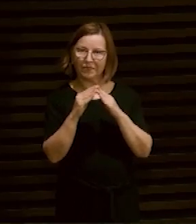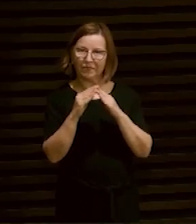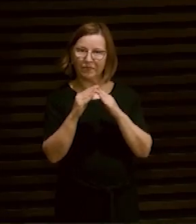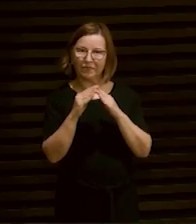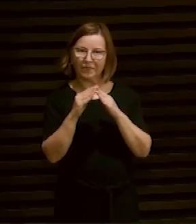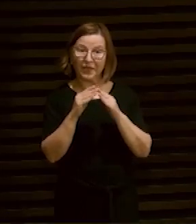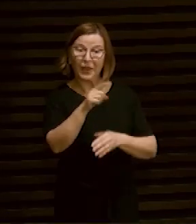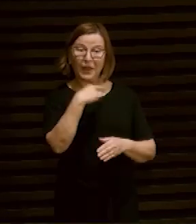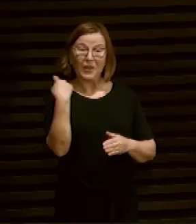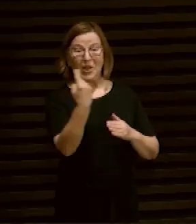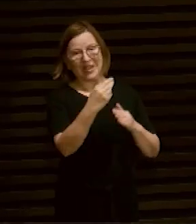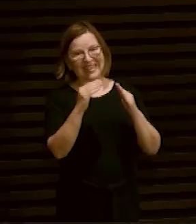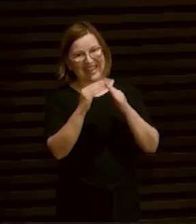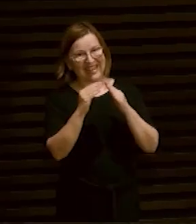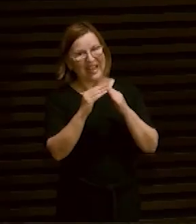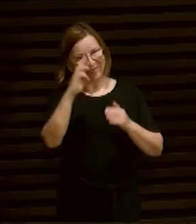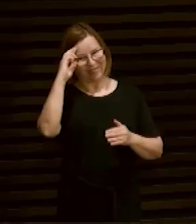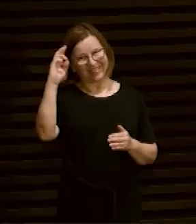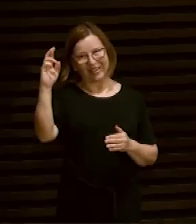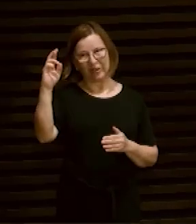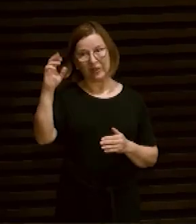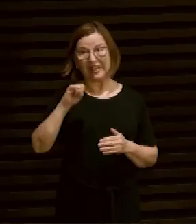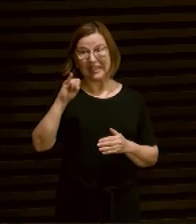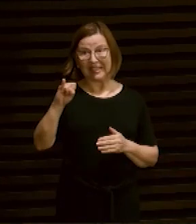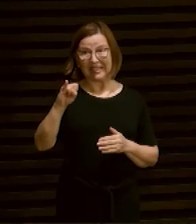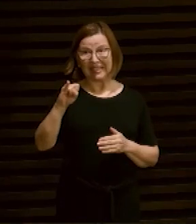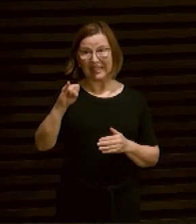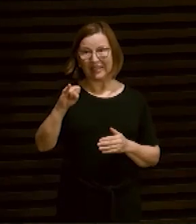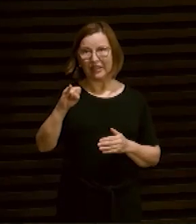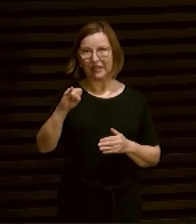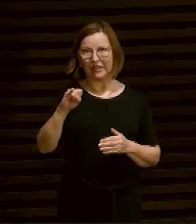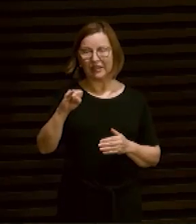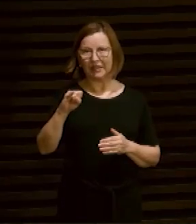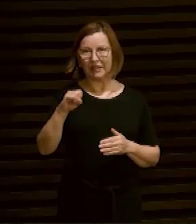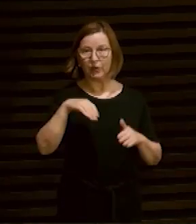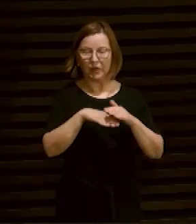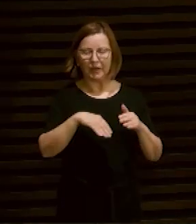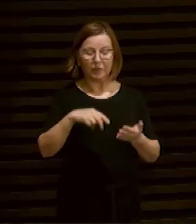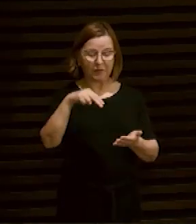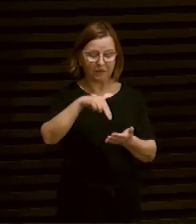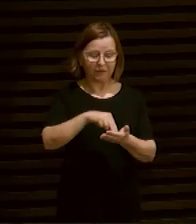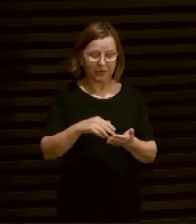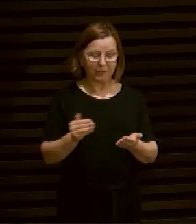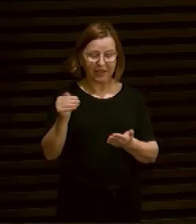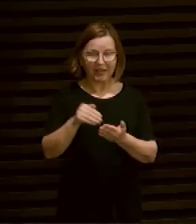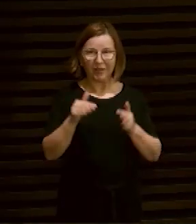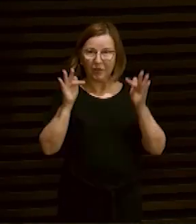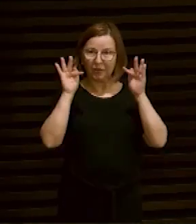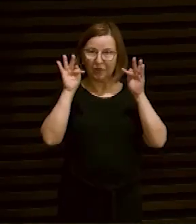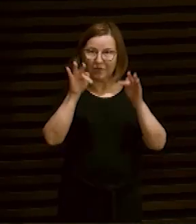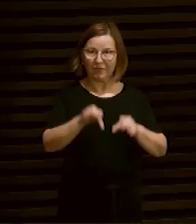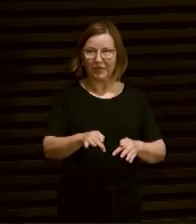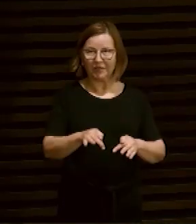casa somos nós, se guardarmos firmes até o fim a